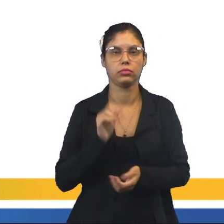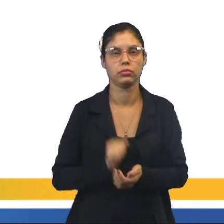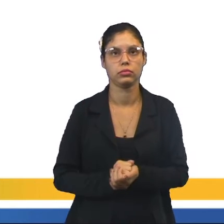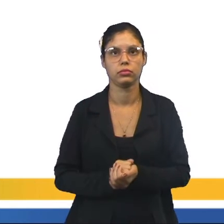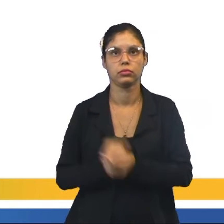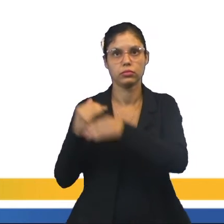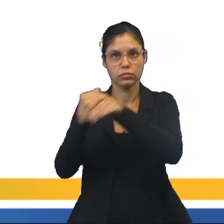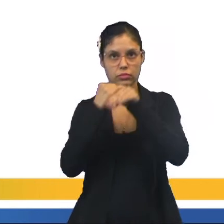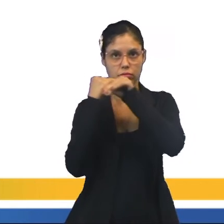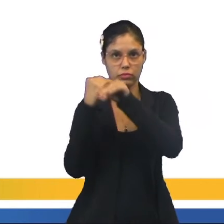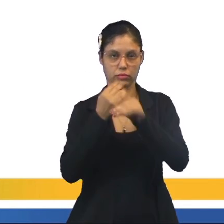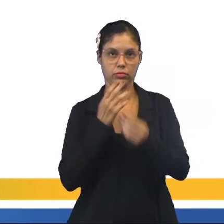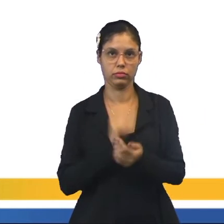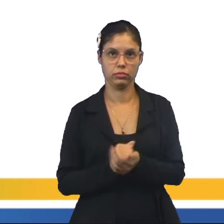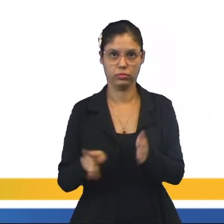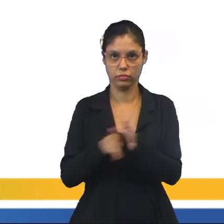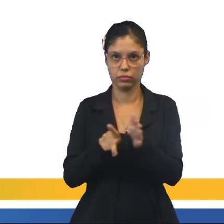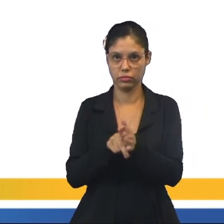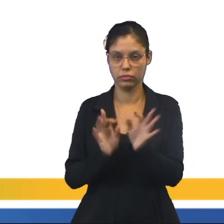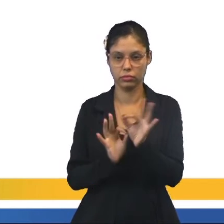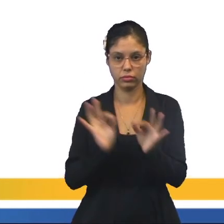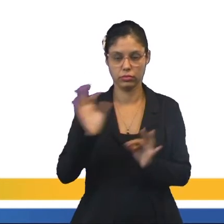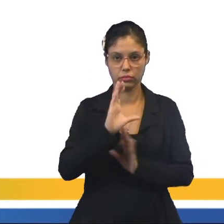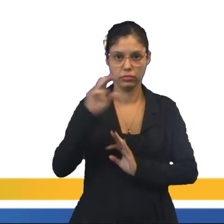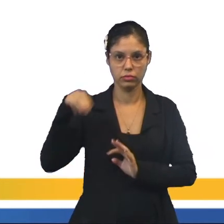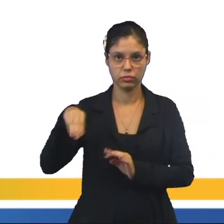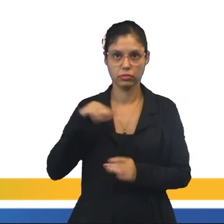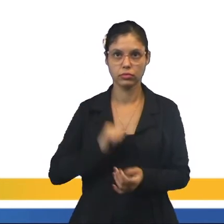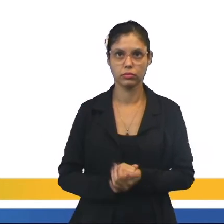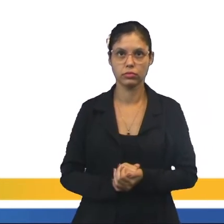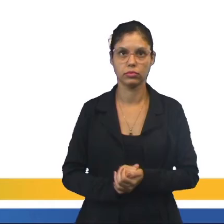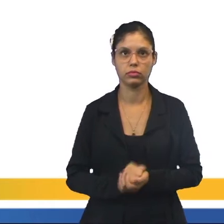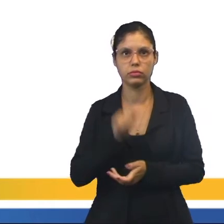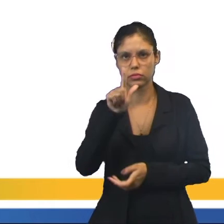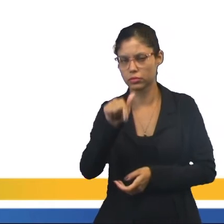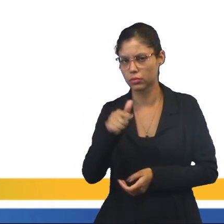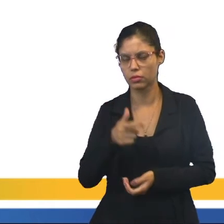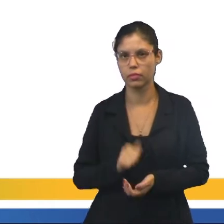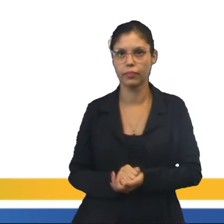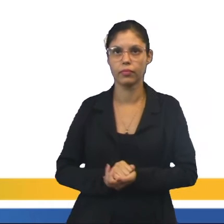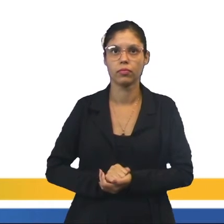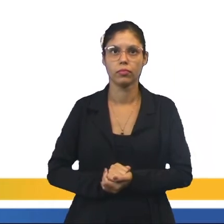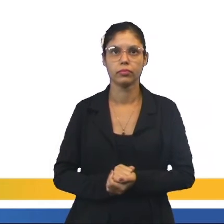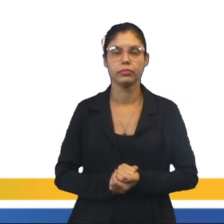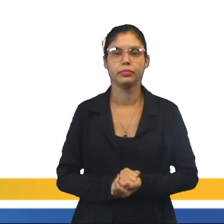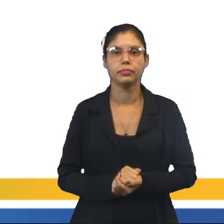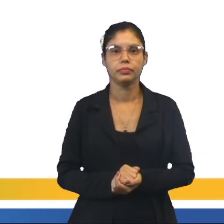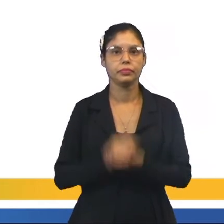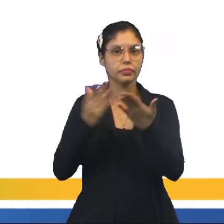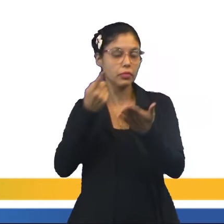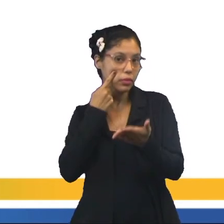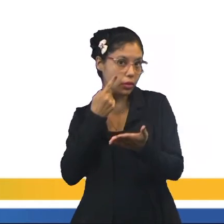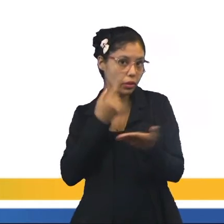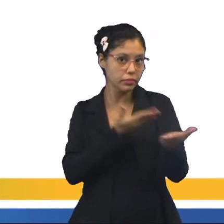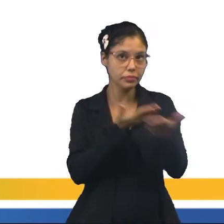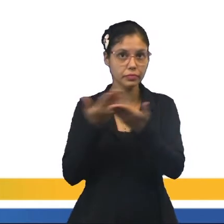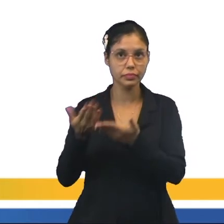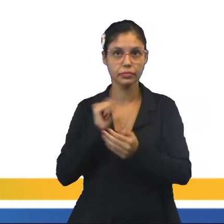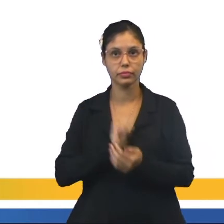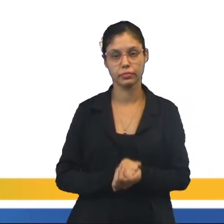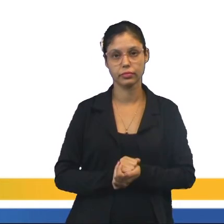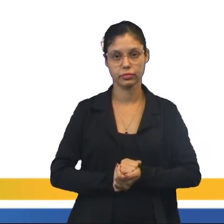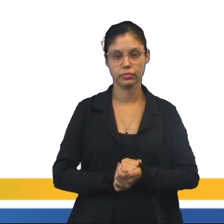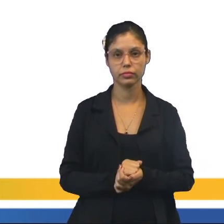mantidas, tá, as devidas proporções em centímetro, será de... Então, observe bem,